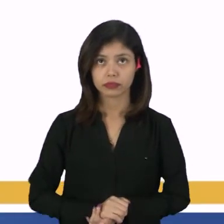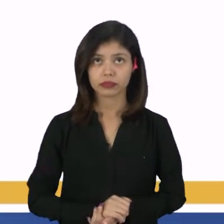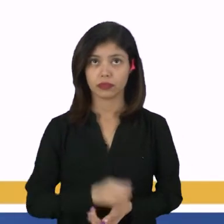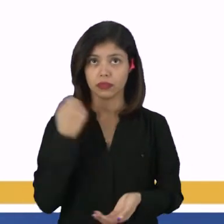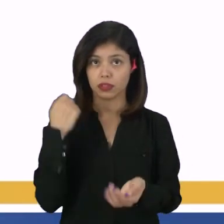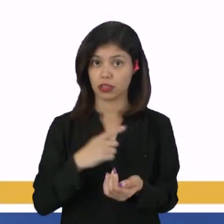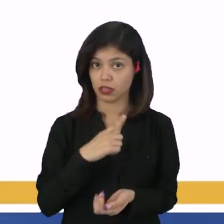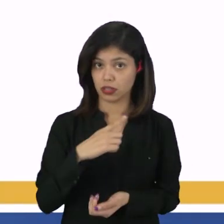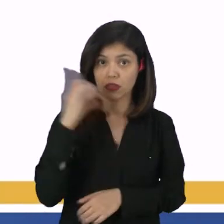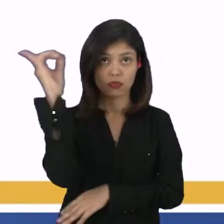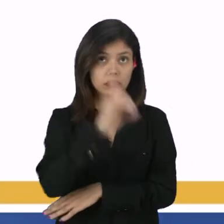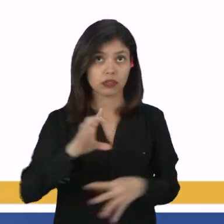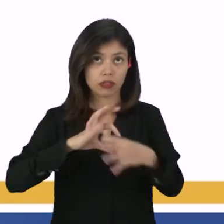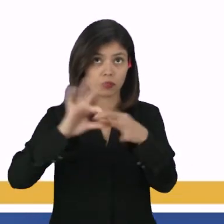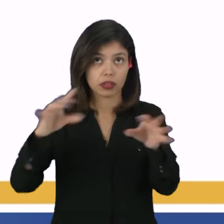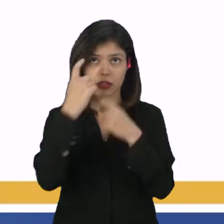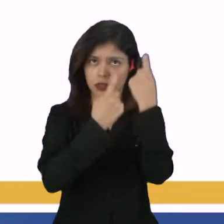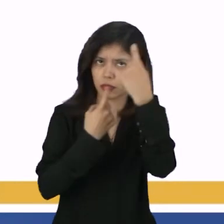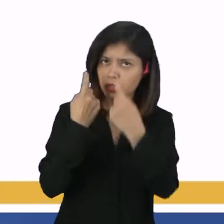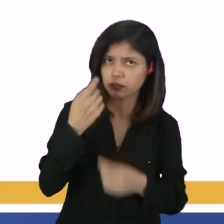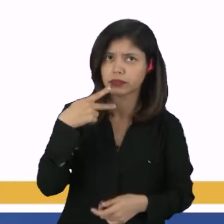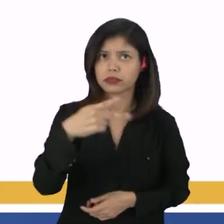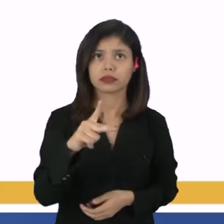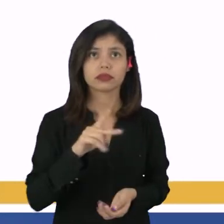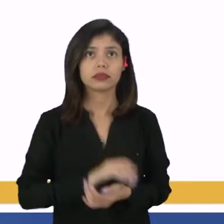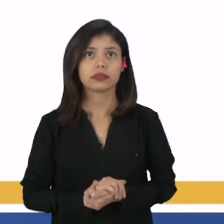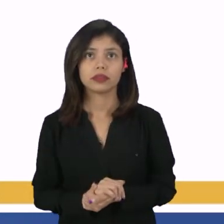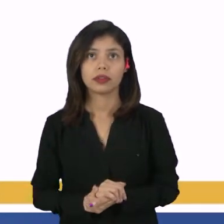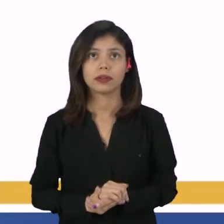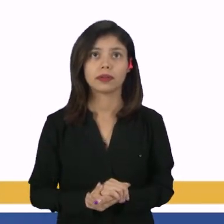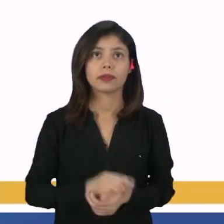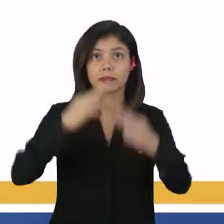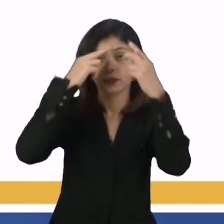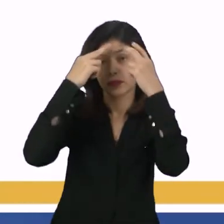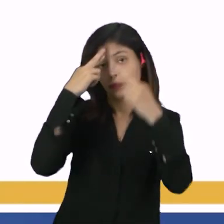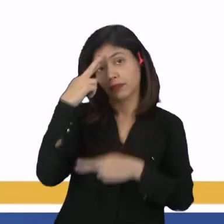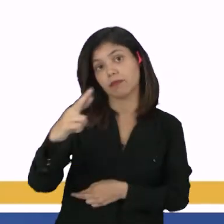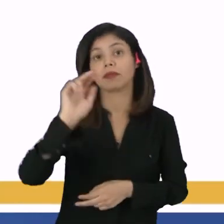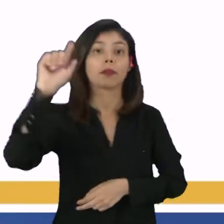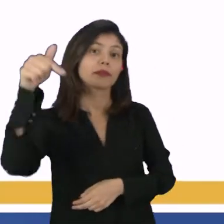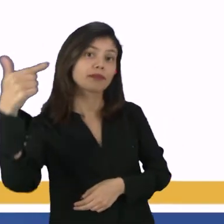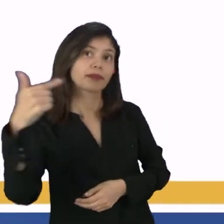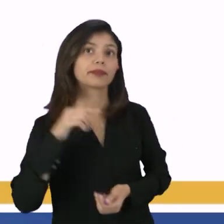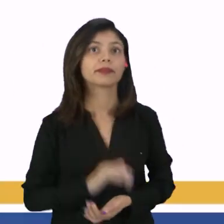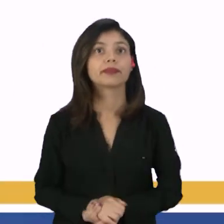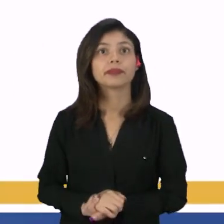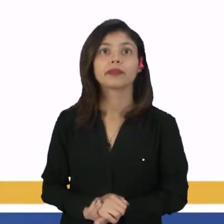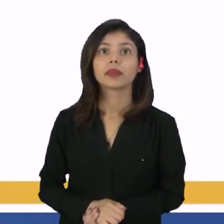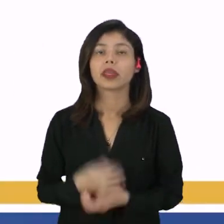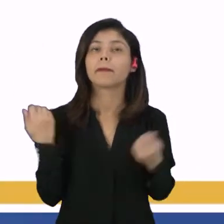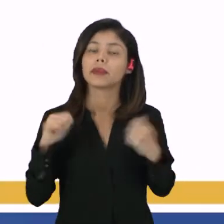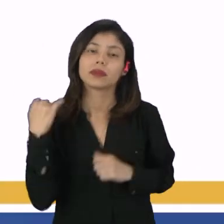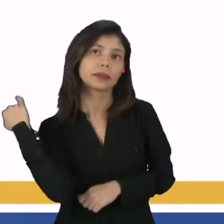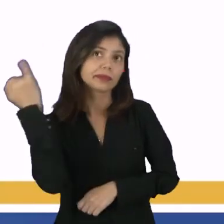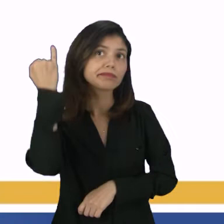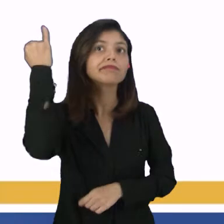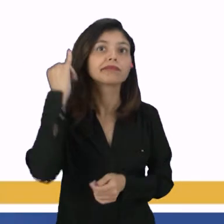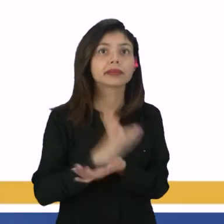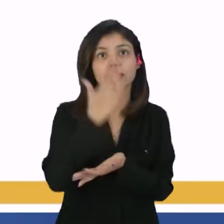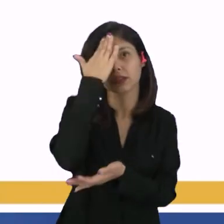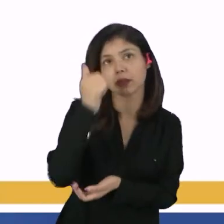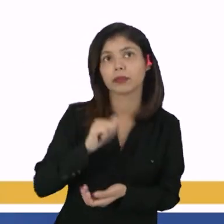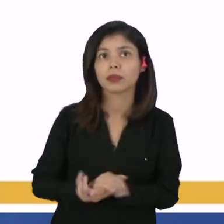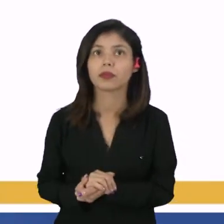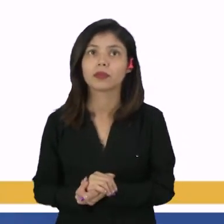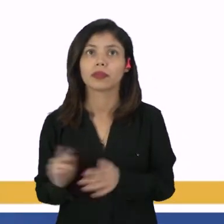Para exercer seus direitos de liberdade de expressão e o seu dever de respeitar o próximo, é extremamente importante